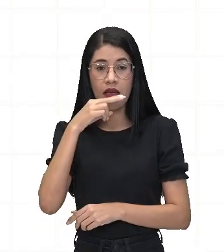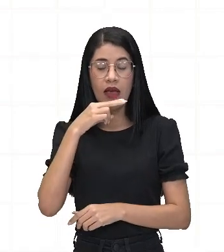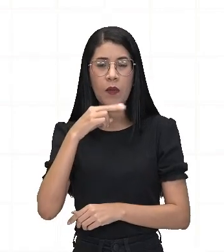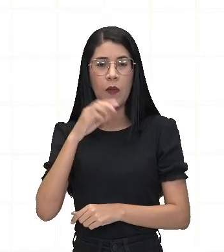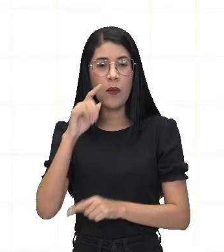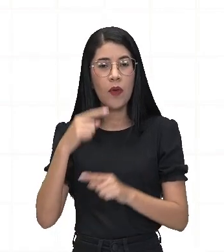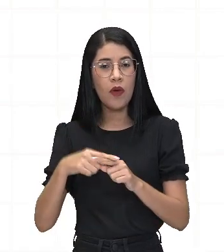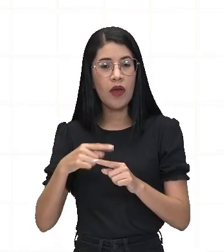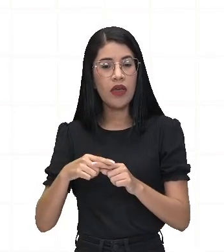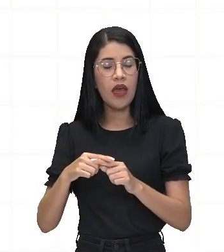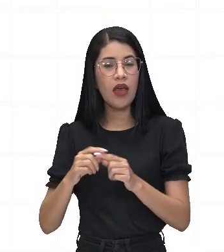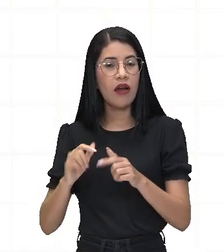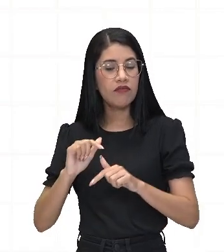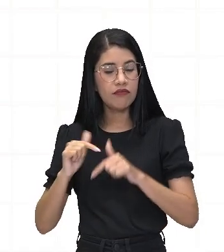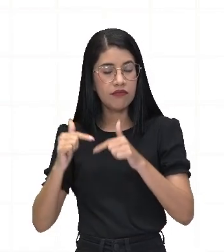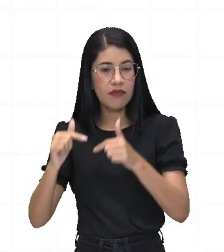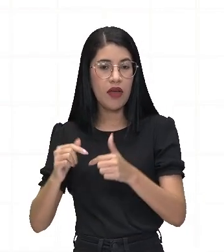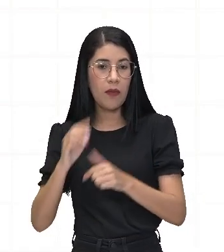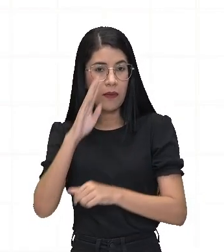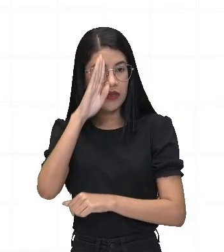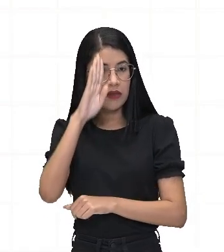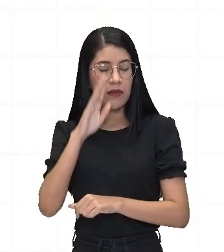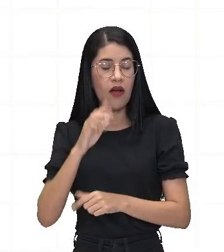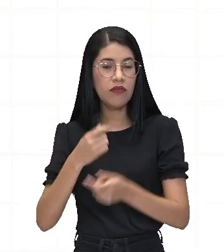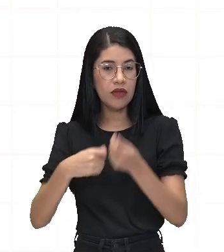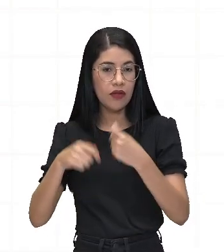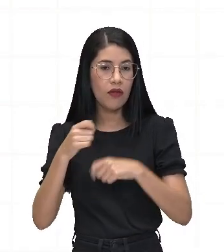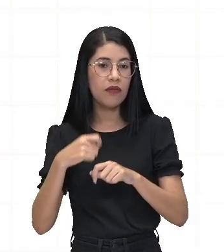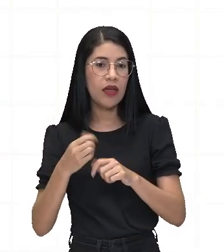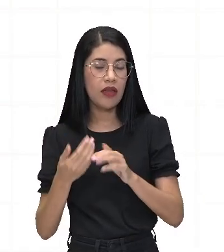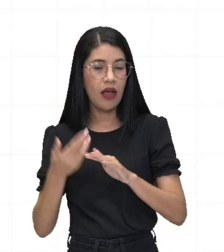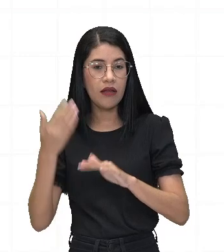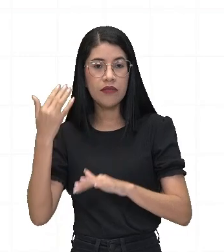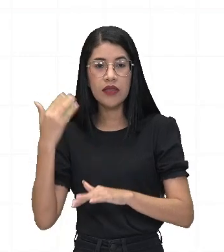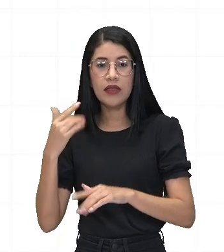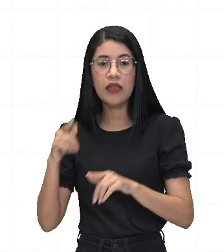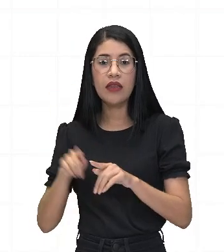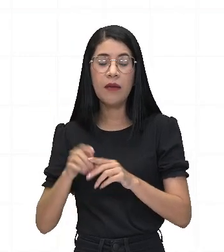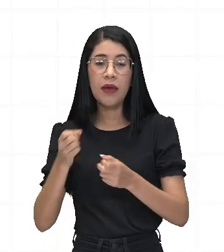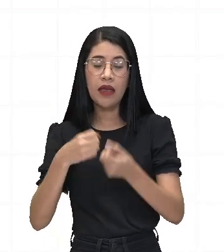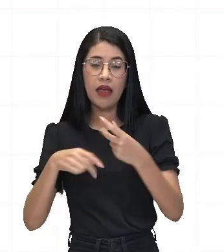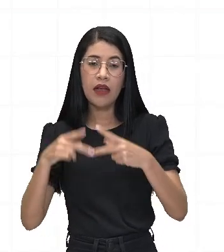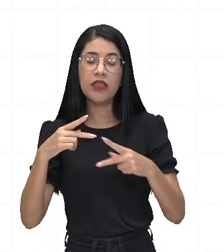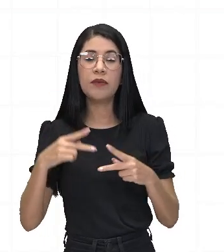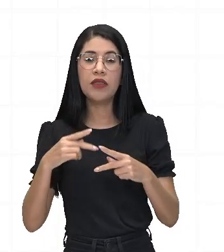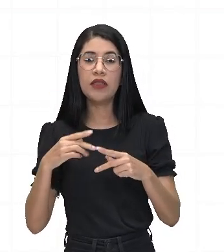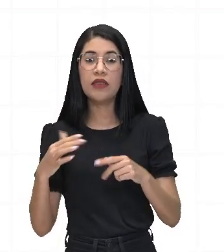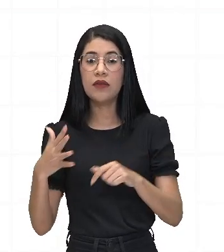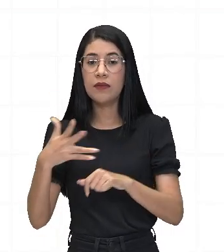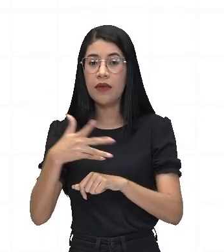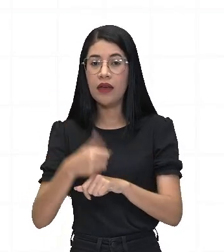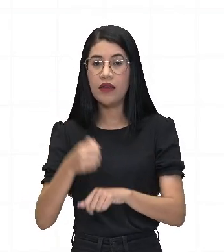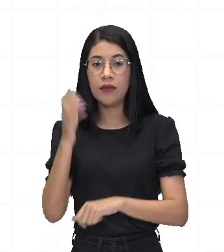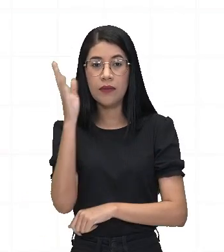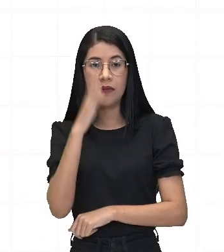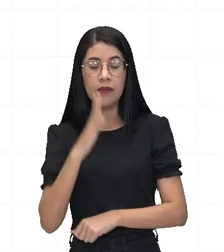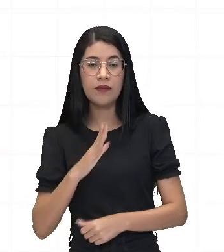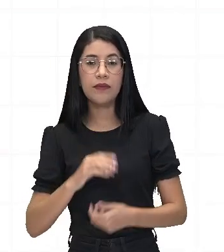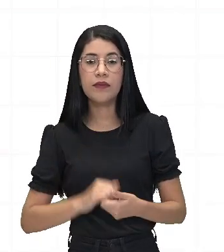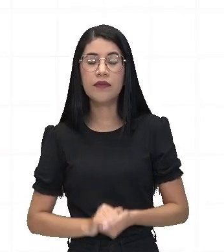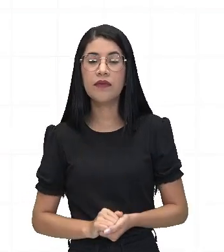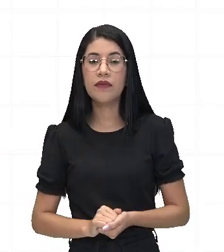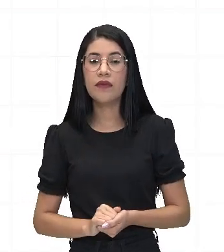atividade durante esse período, né, atividade econômica, e também o centro administrativo da colônia. Temos mais